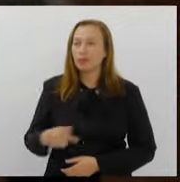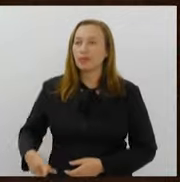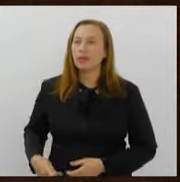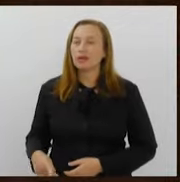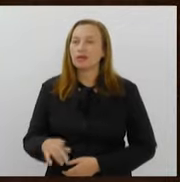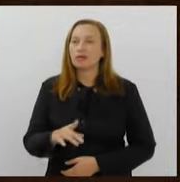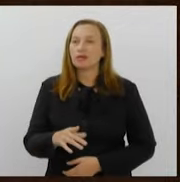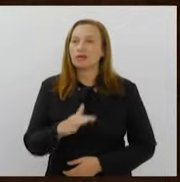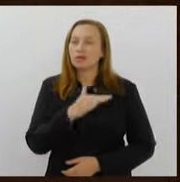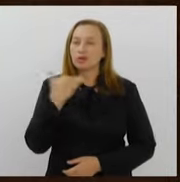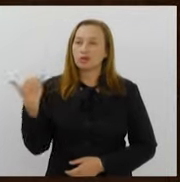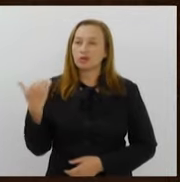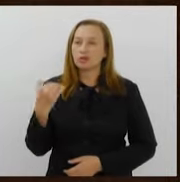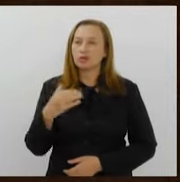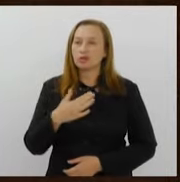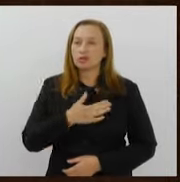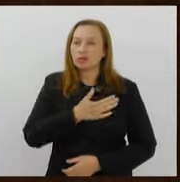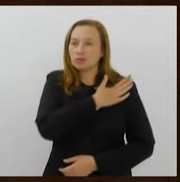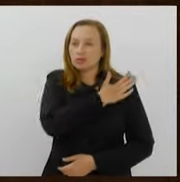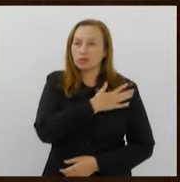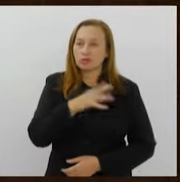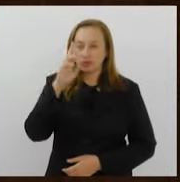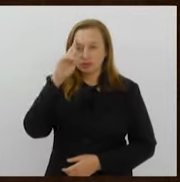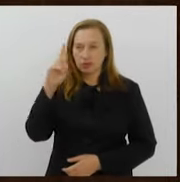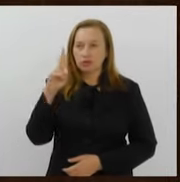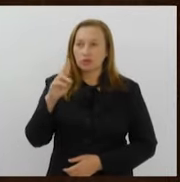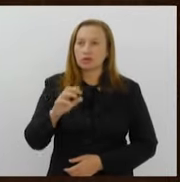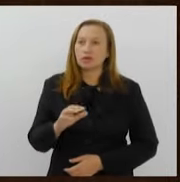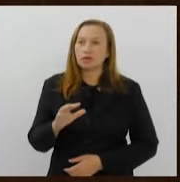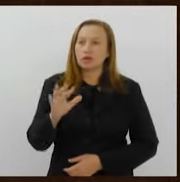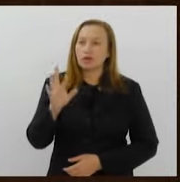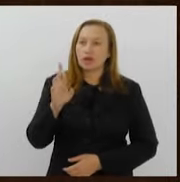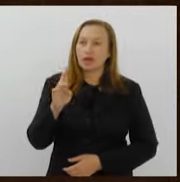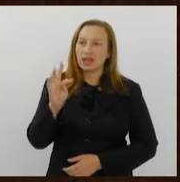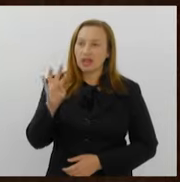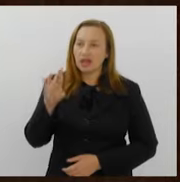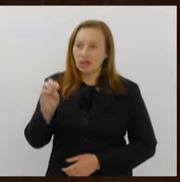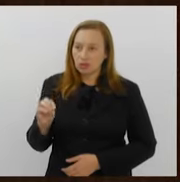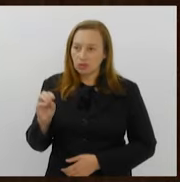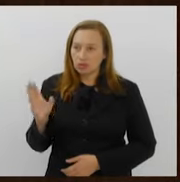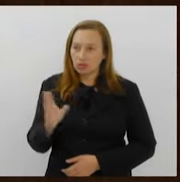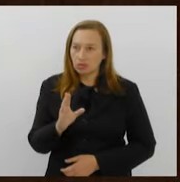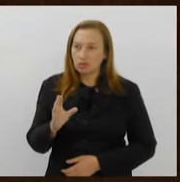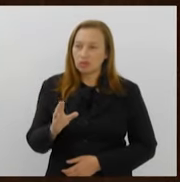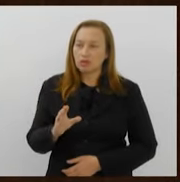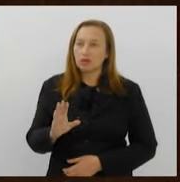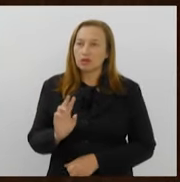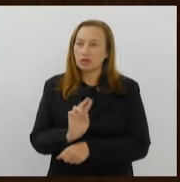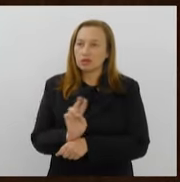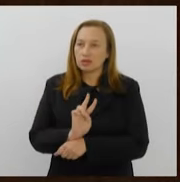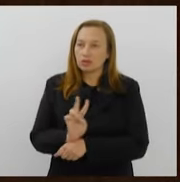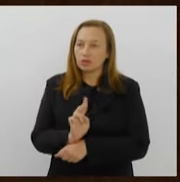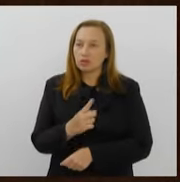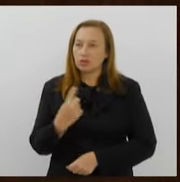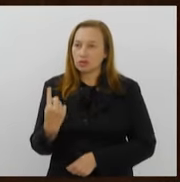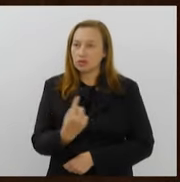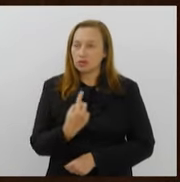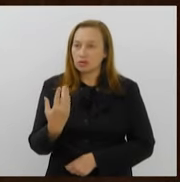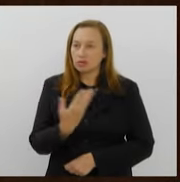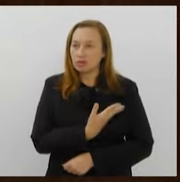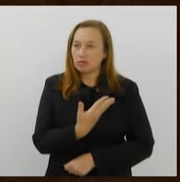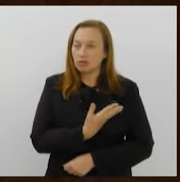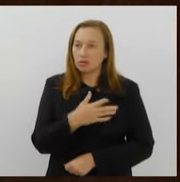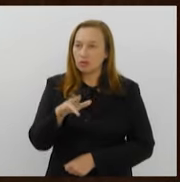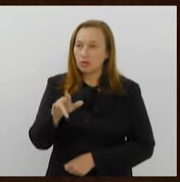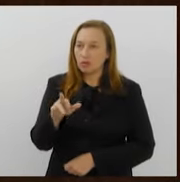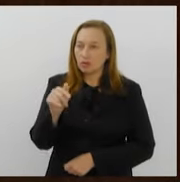dos sargentos Wolfgang e do Renato, sargento Renato, que era até segurança do nosso companheiro e amigo e irmão